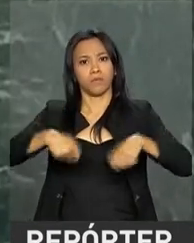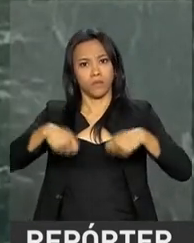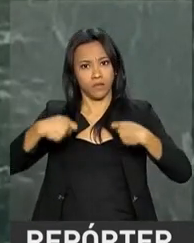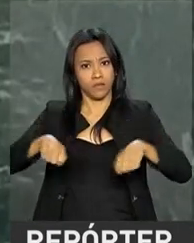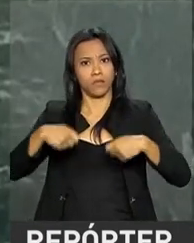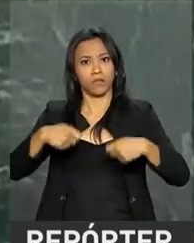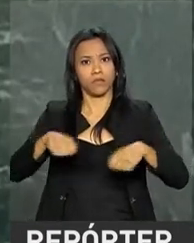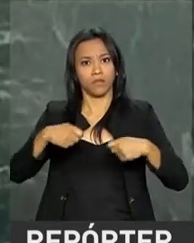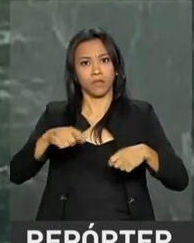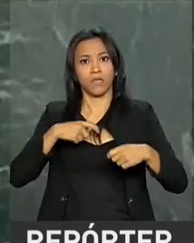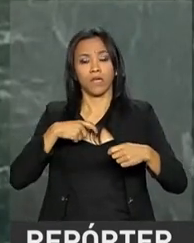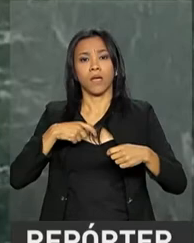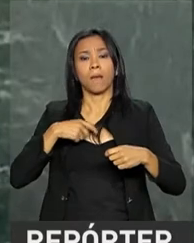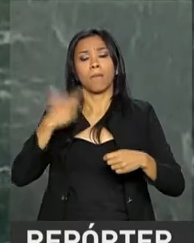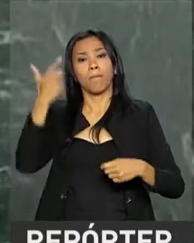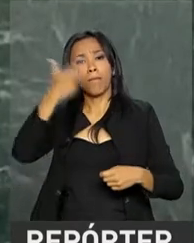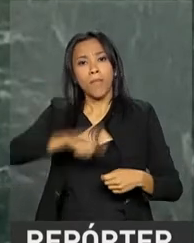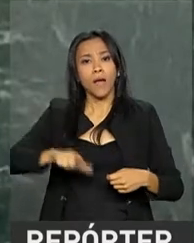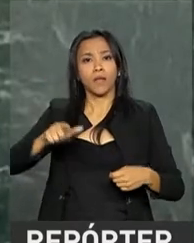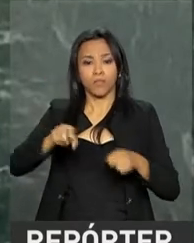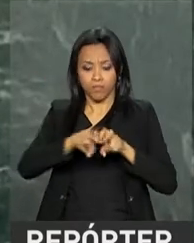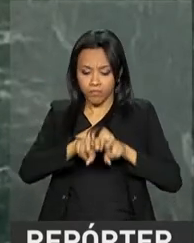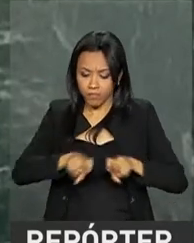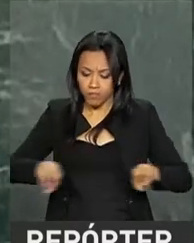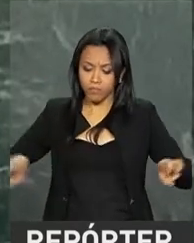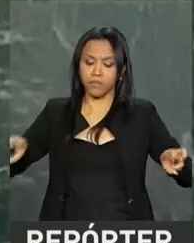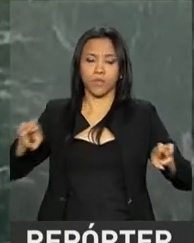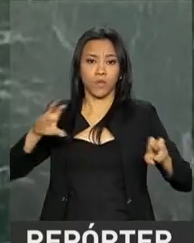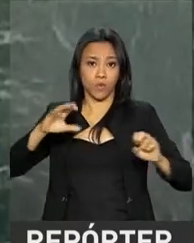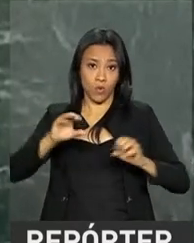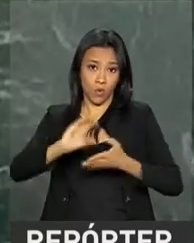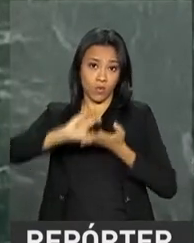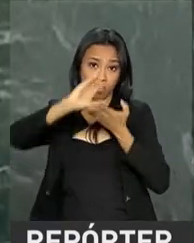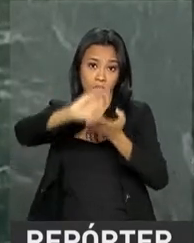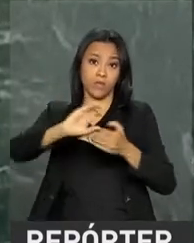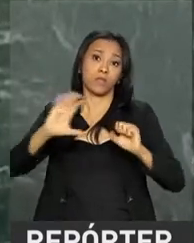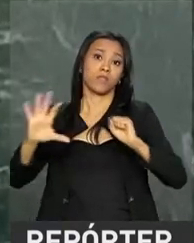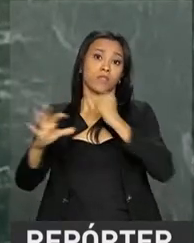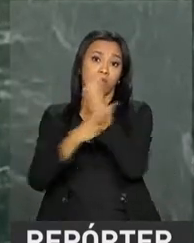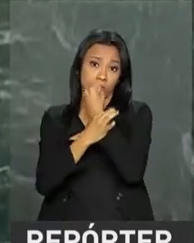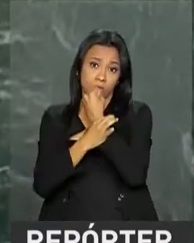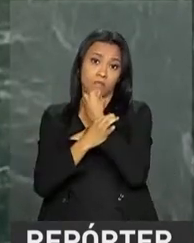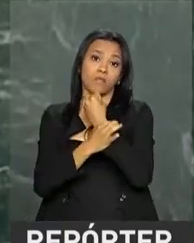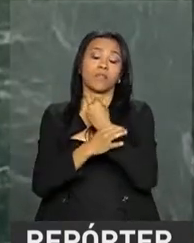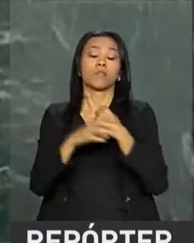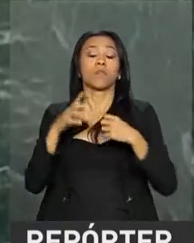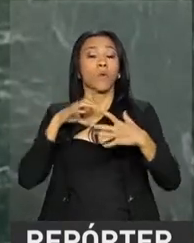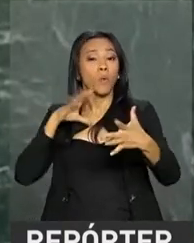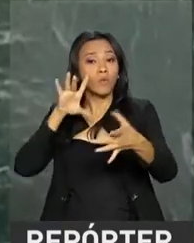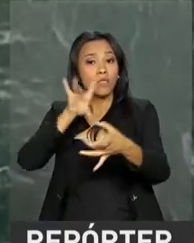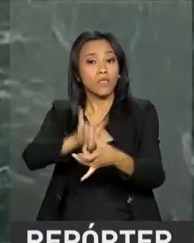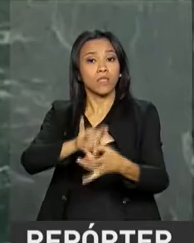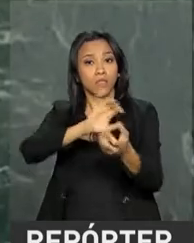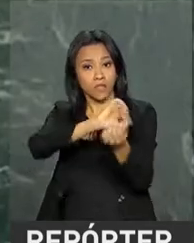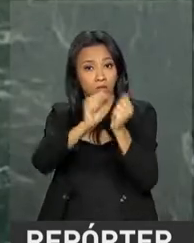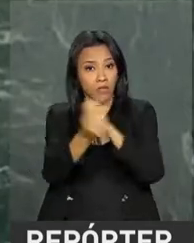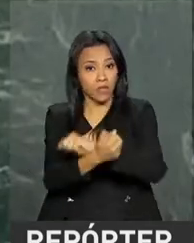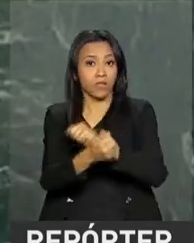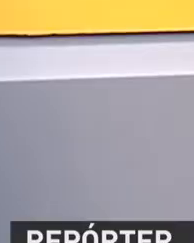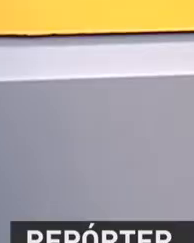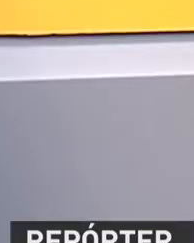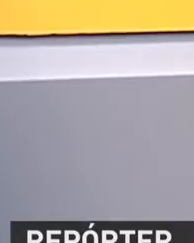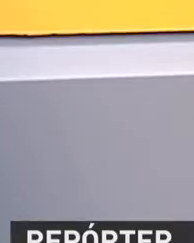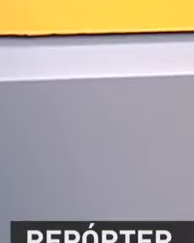ampliar o conselho de segurança para ajustá-lo as realidades do século 21